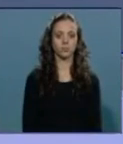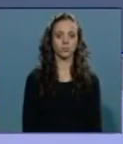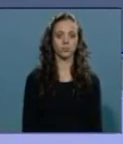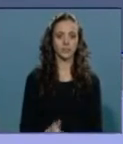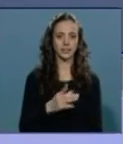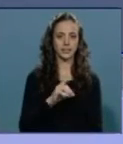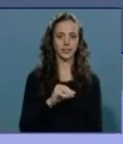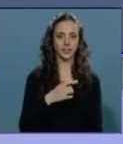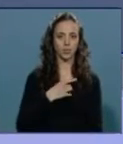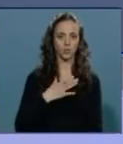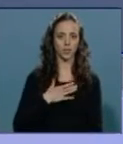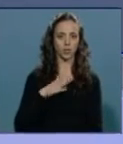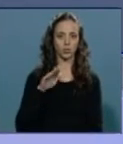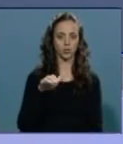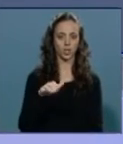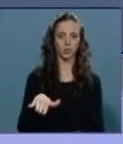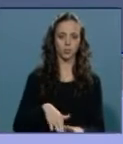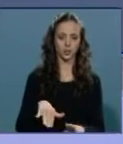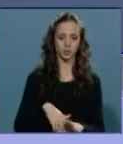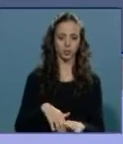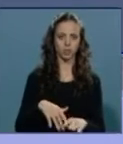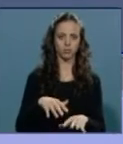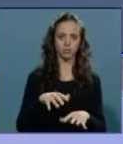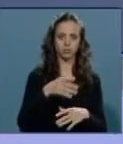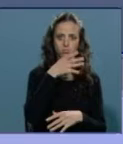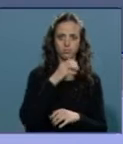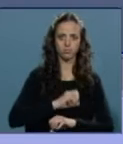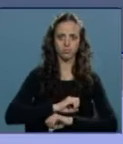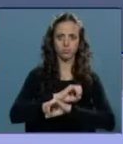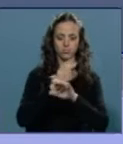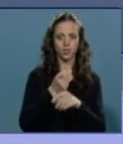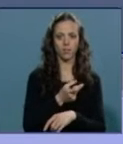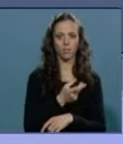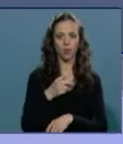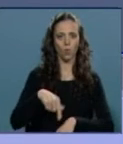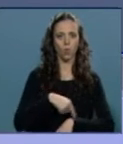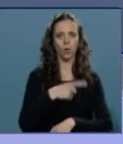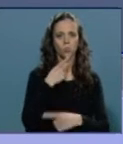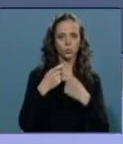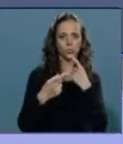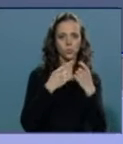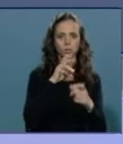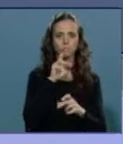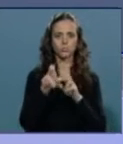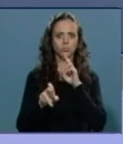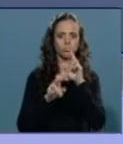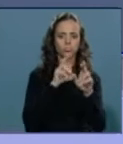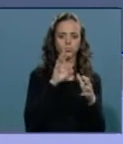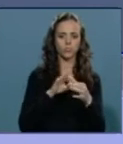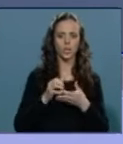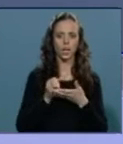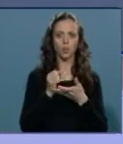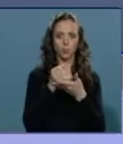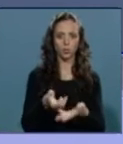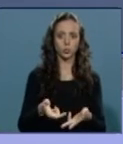Cerca de 60 empresários do Porto Santo participaram numa sessão de esclarecimento. Foram várias horas de perguntas e de respostas sobre os apoios